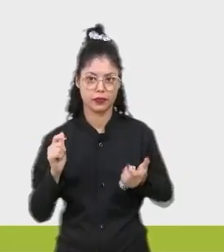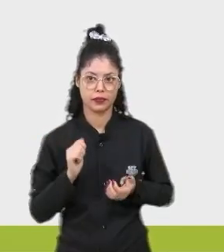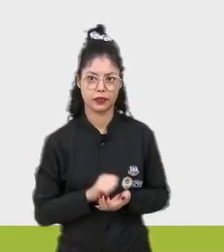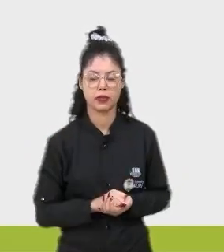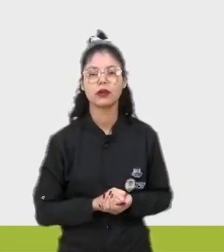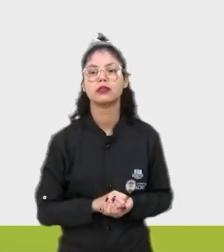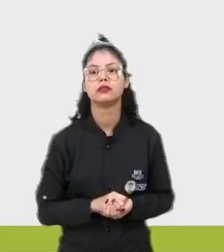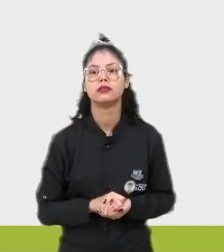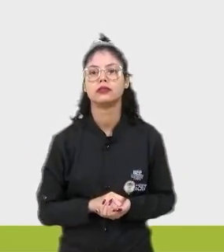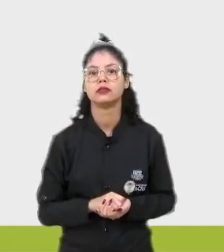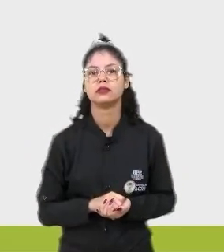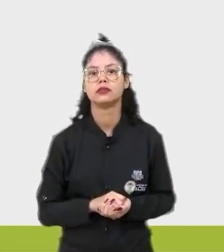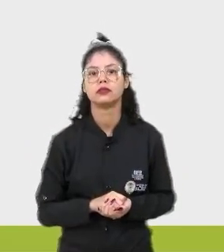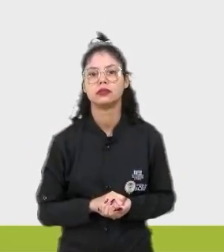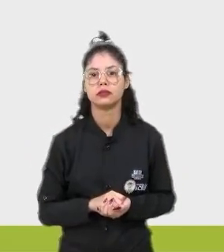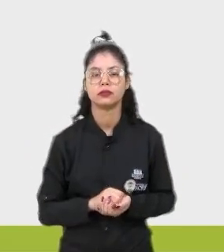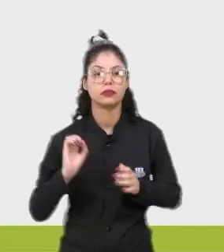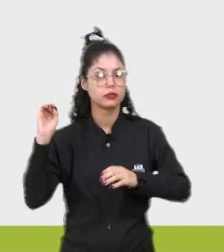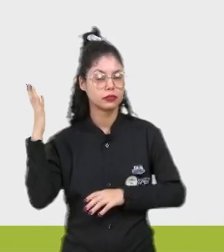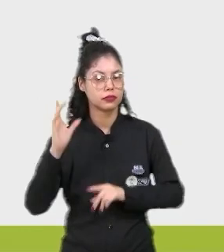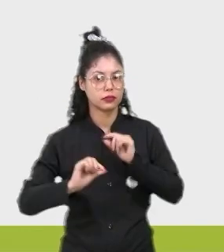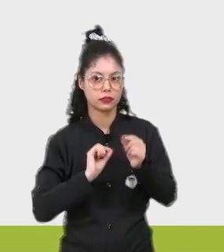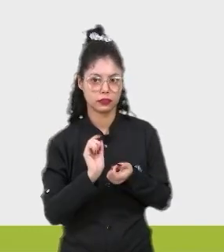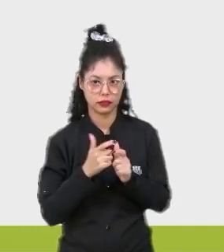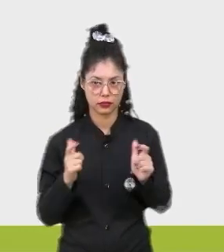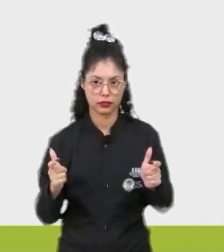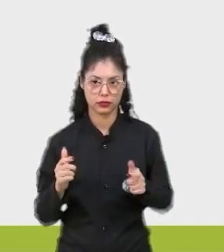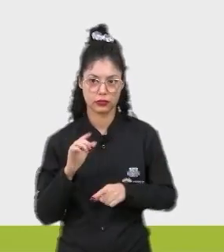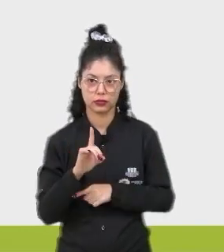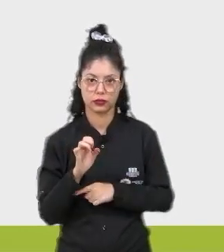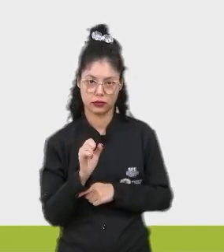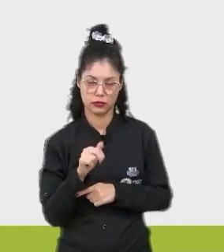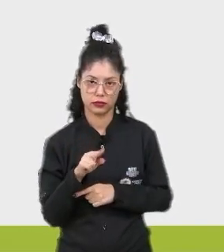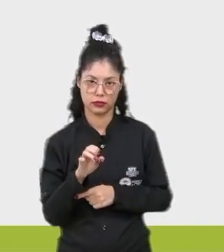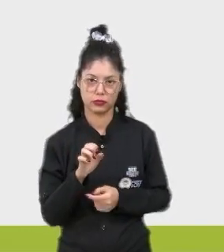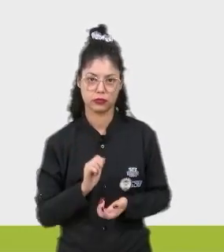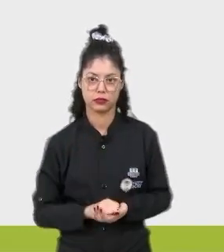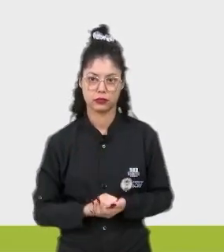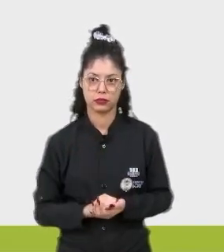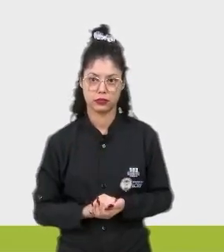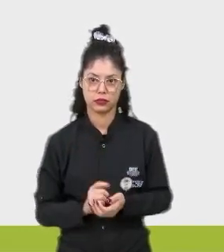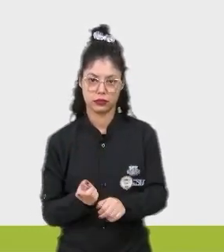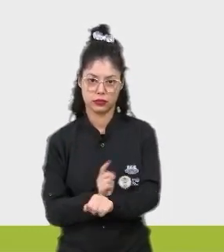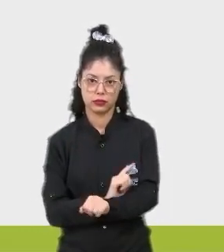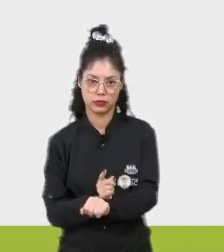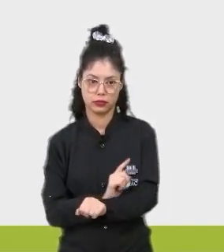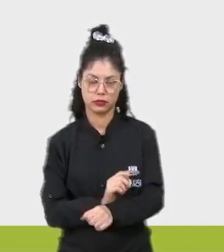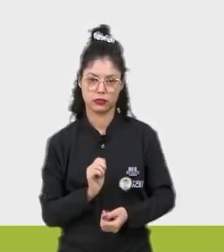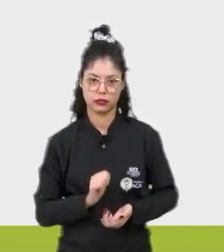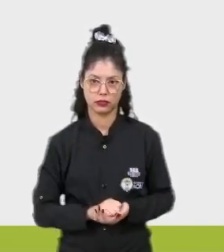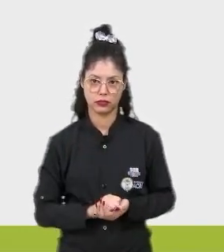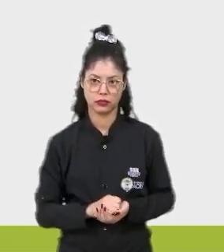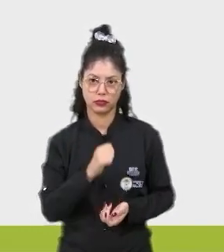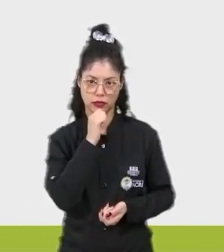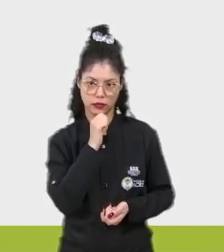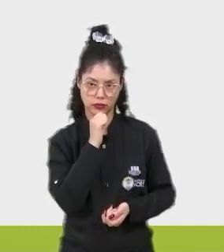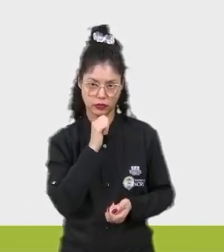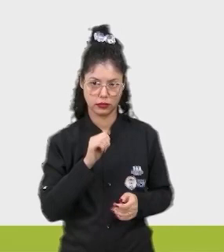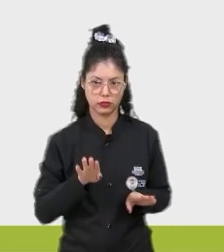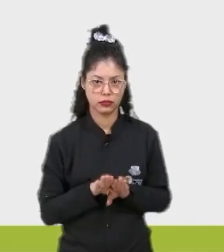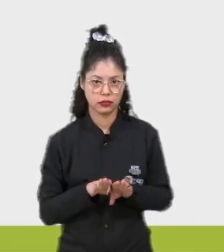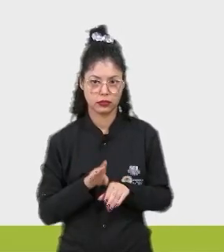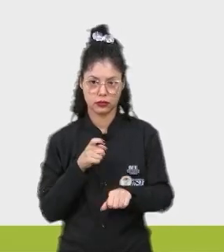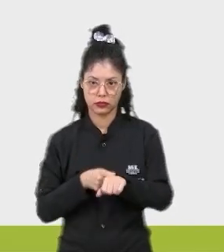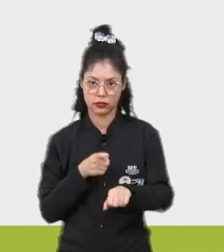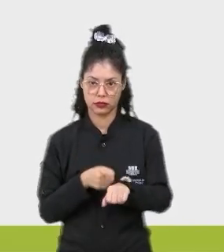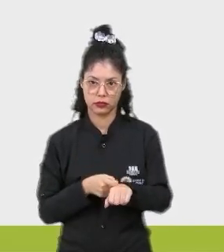maior. Então, nesse caso, né, quanto maior a densidade, maior a sua velocidade. Então, a velocidade ela é maior nos